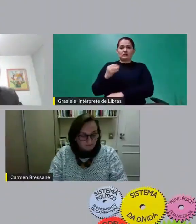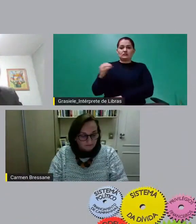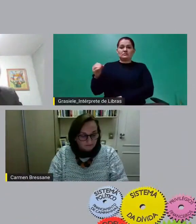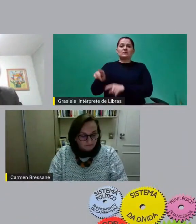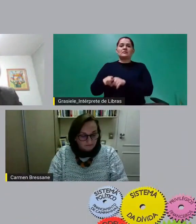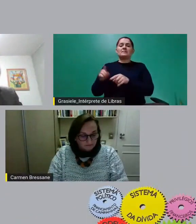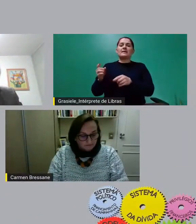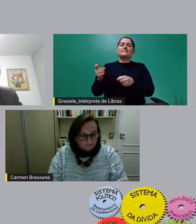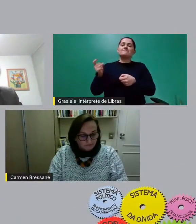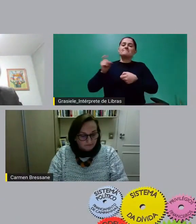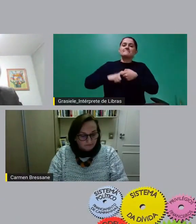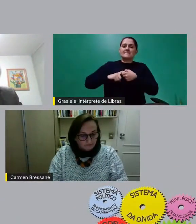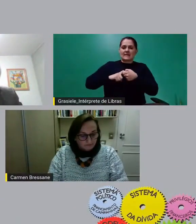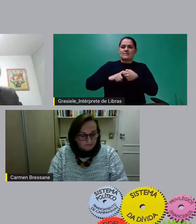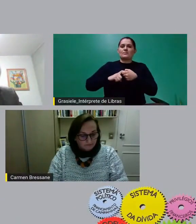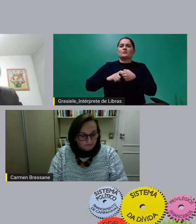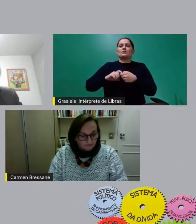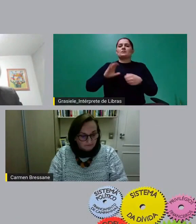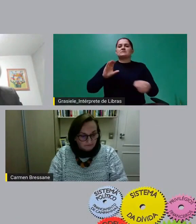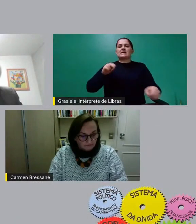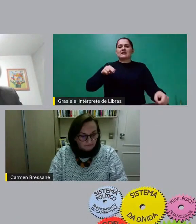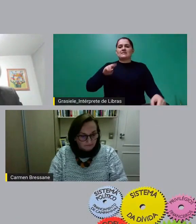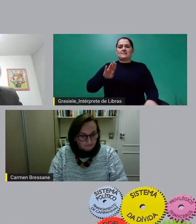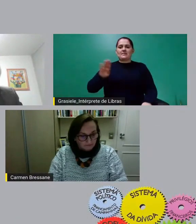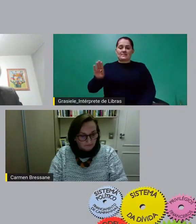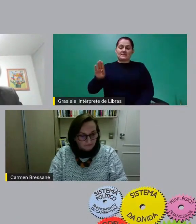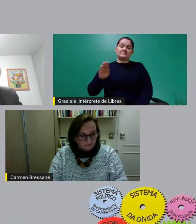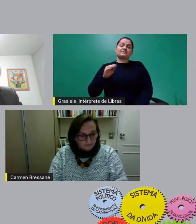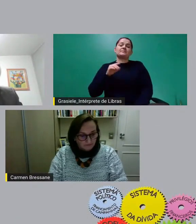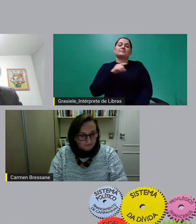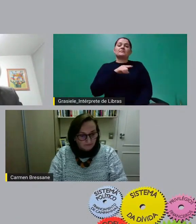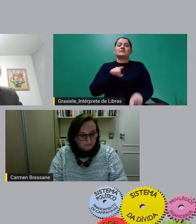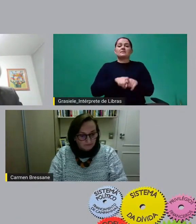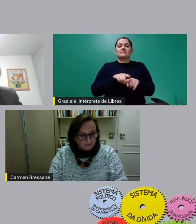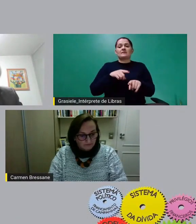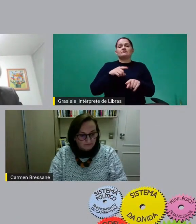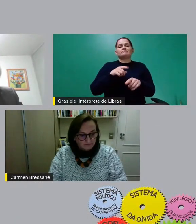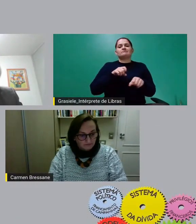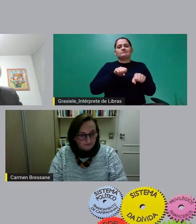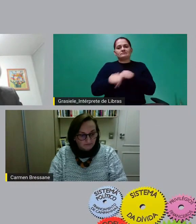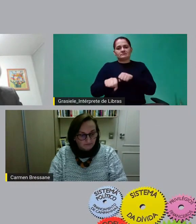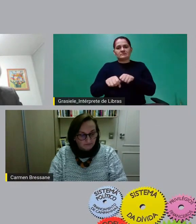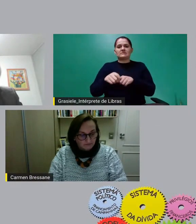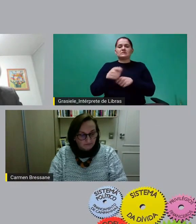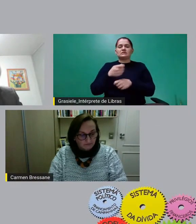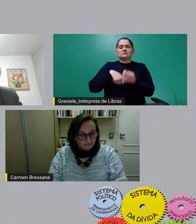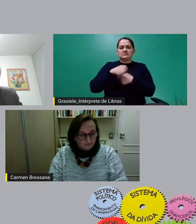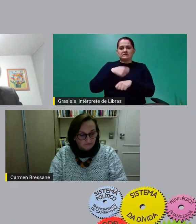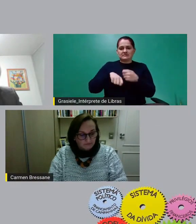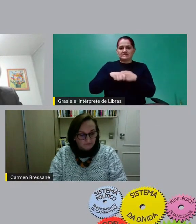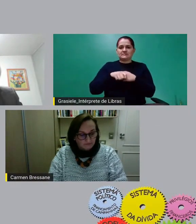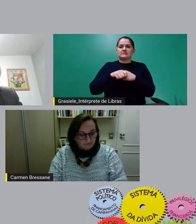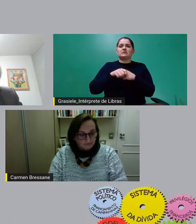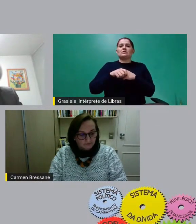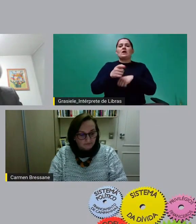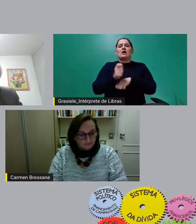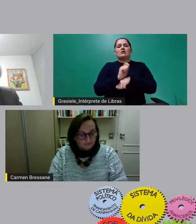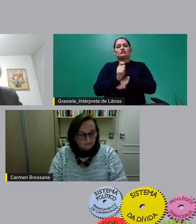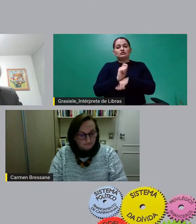Graduada em Ciências Contábeis e Administração, Especialização em Administração Tributária, Auditora Fiscal